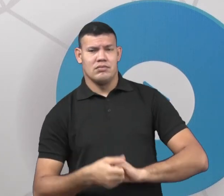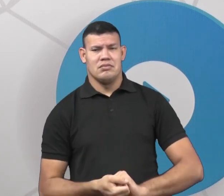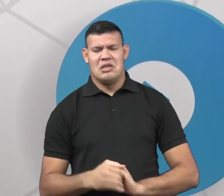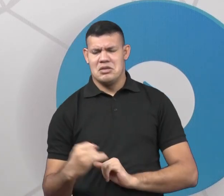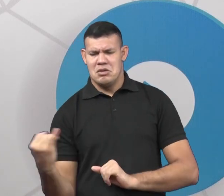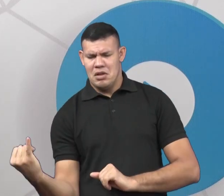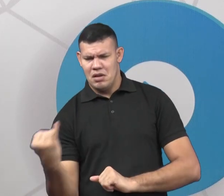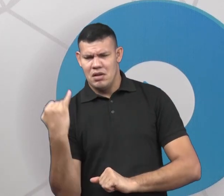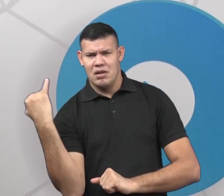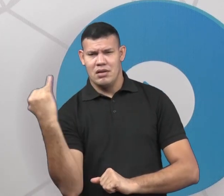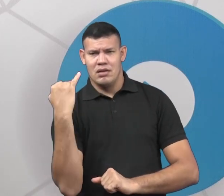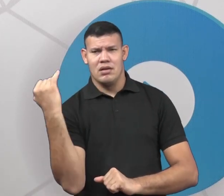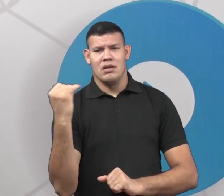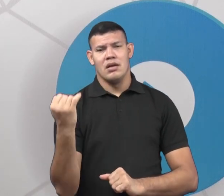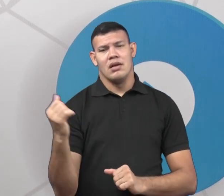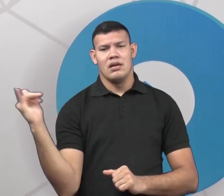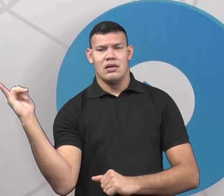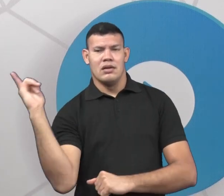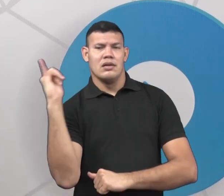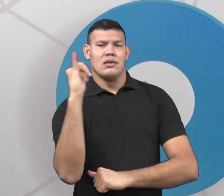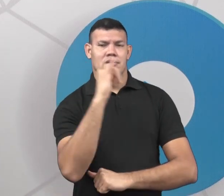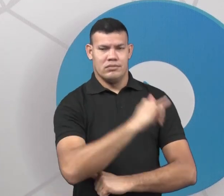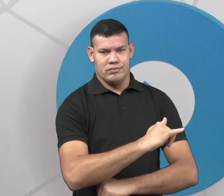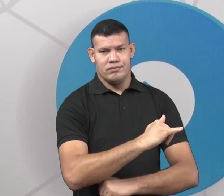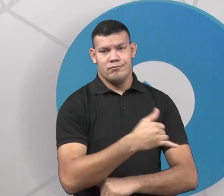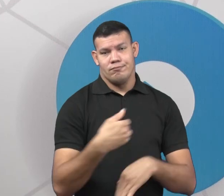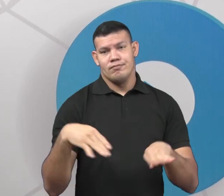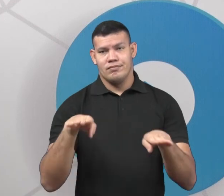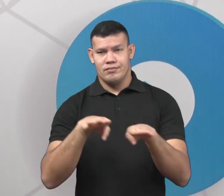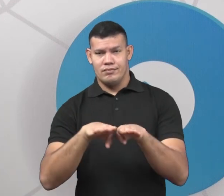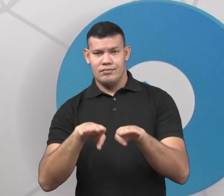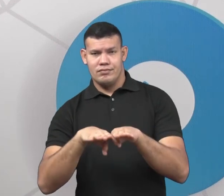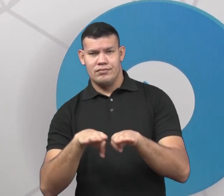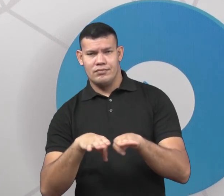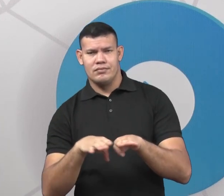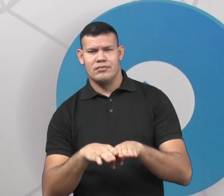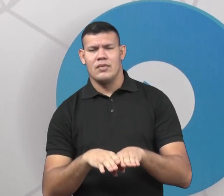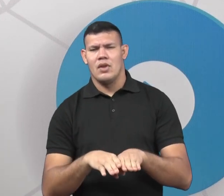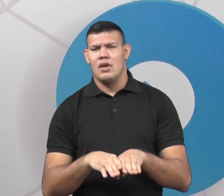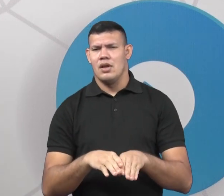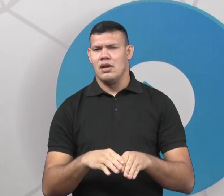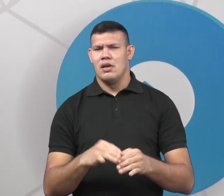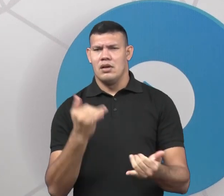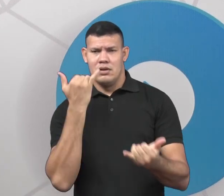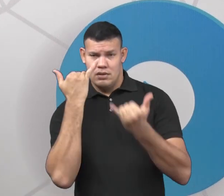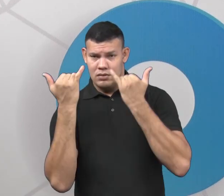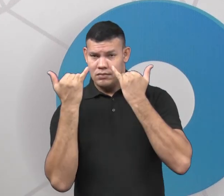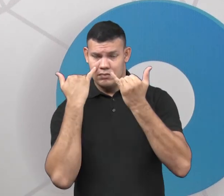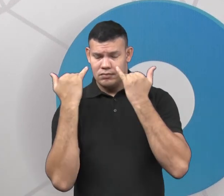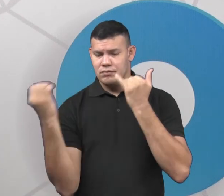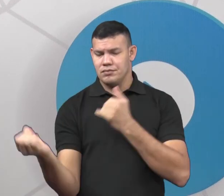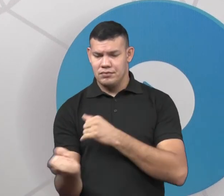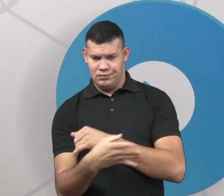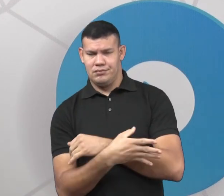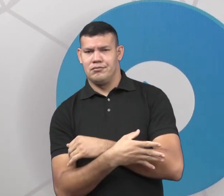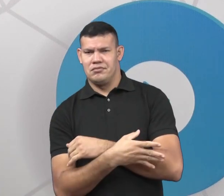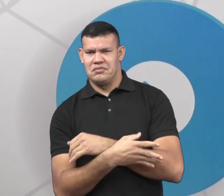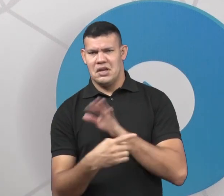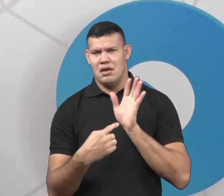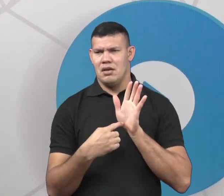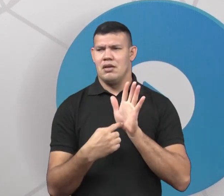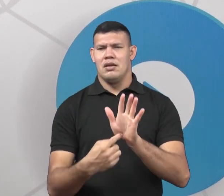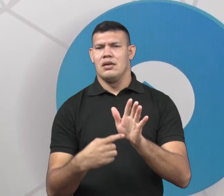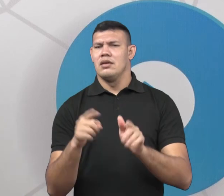não voltou à introdução falando sobre a importância de viajar. Além disso, ele trouxe uma